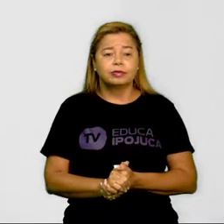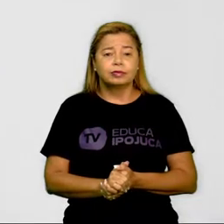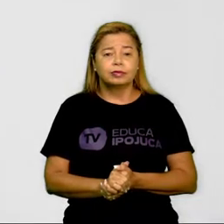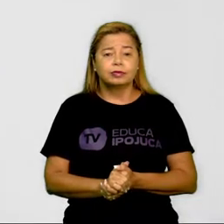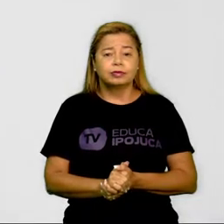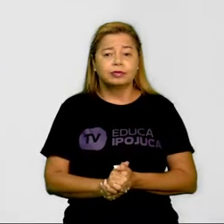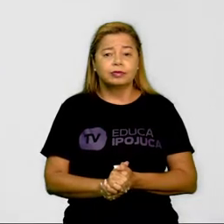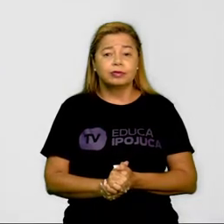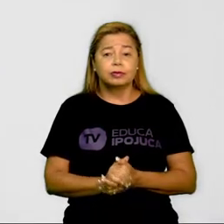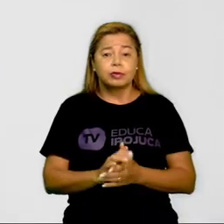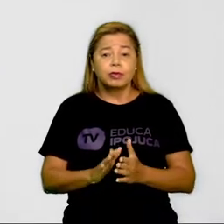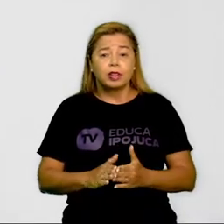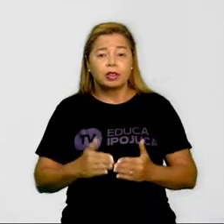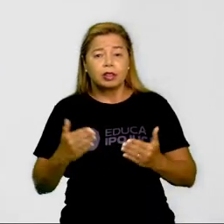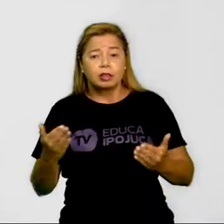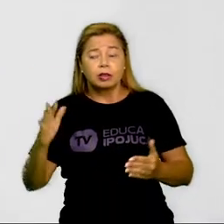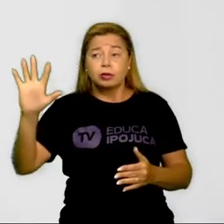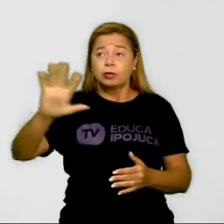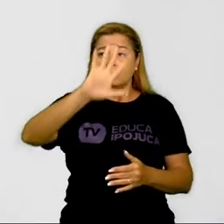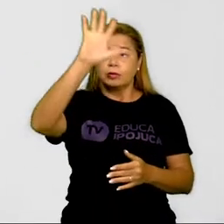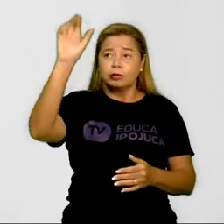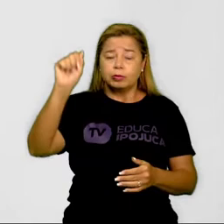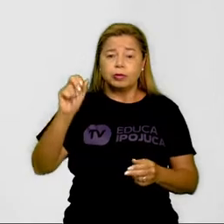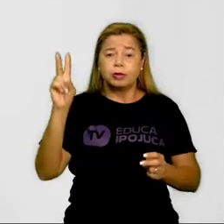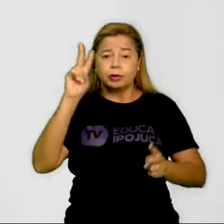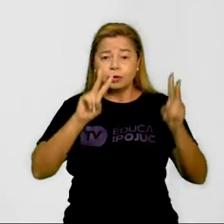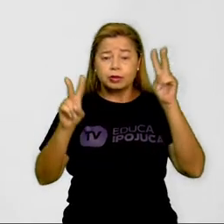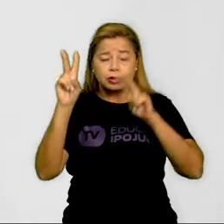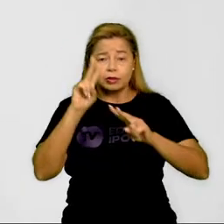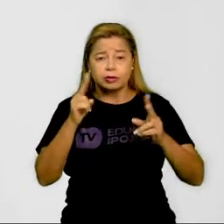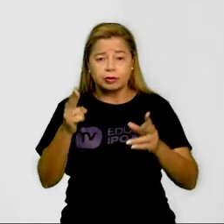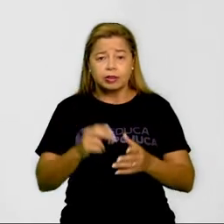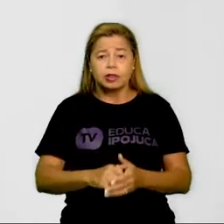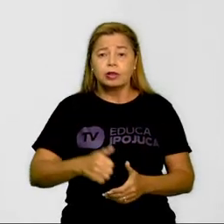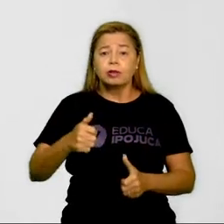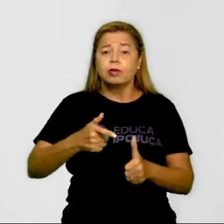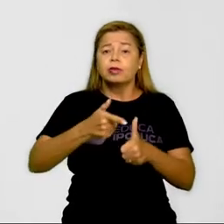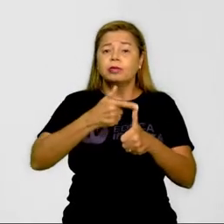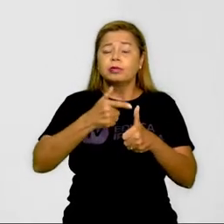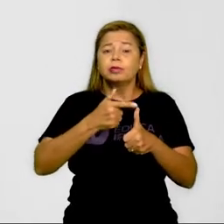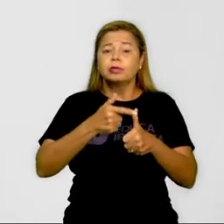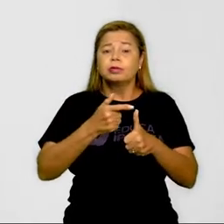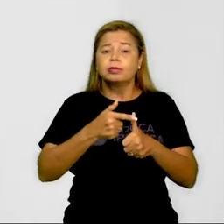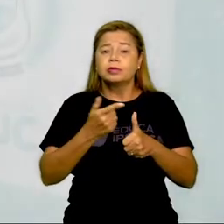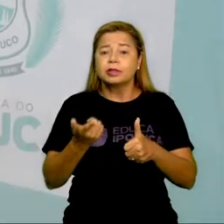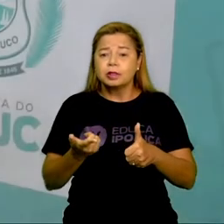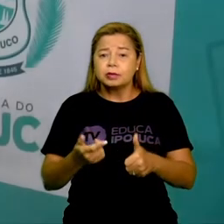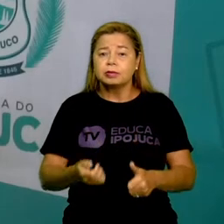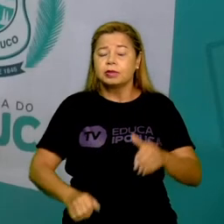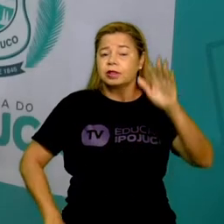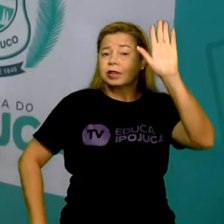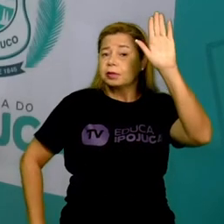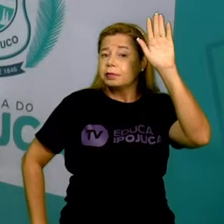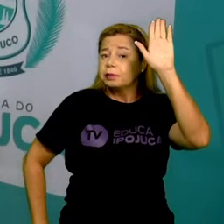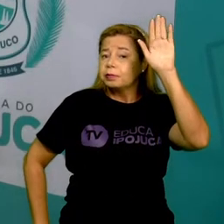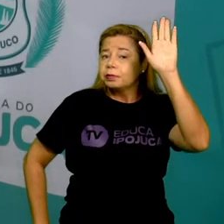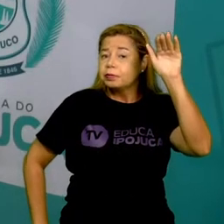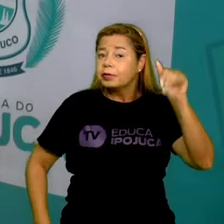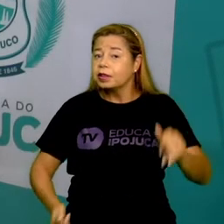Diante da análise do mapa acima, qual a primeira praia do município do Ipojuca?